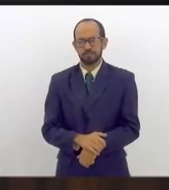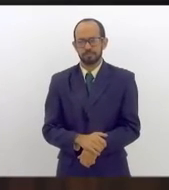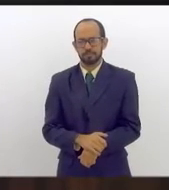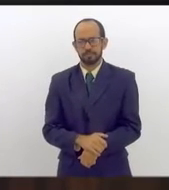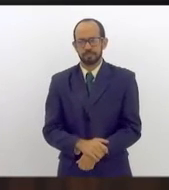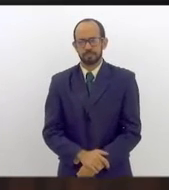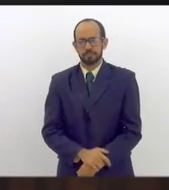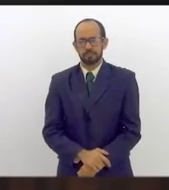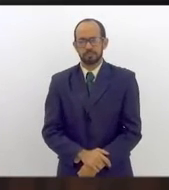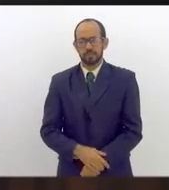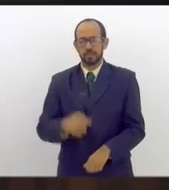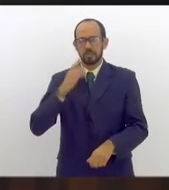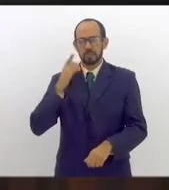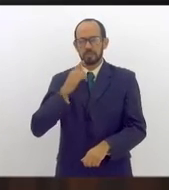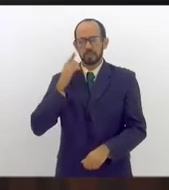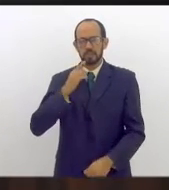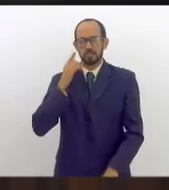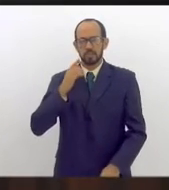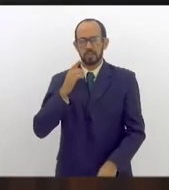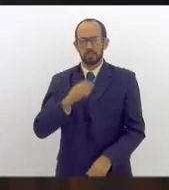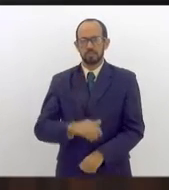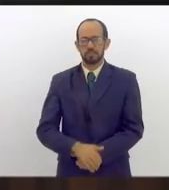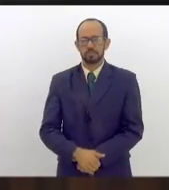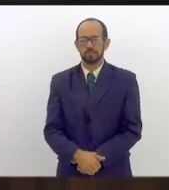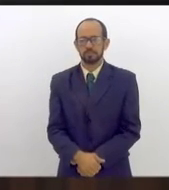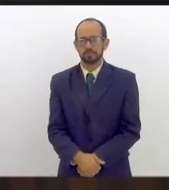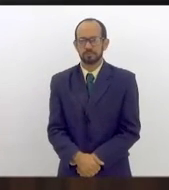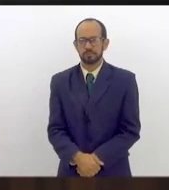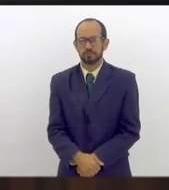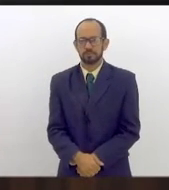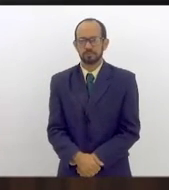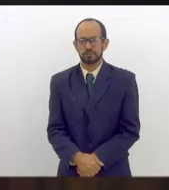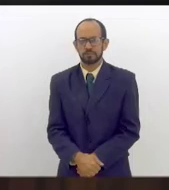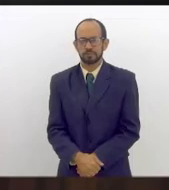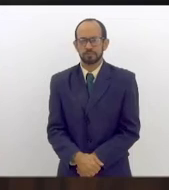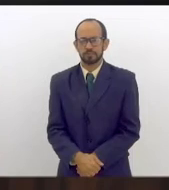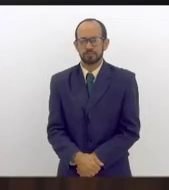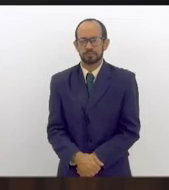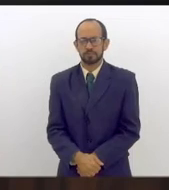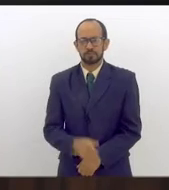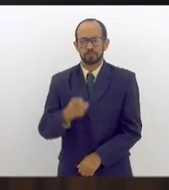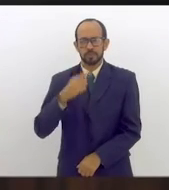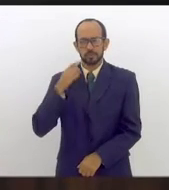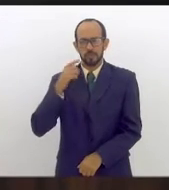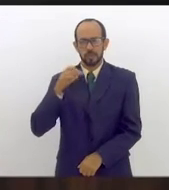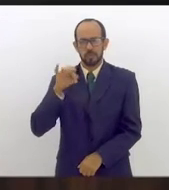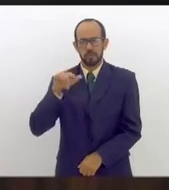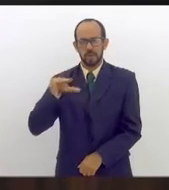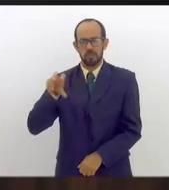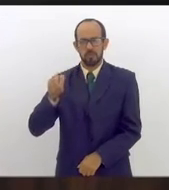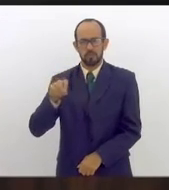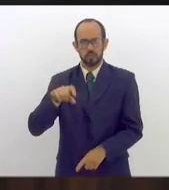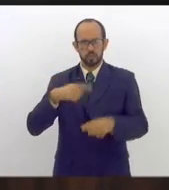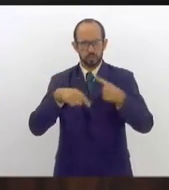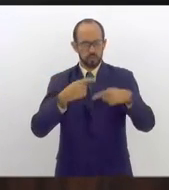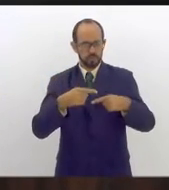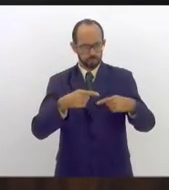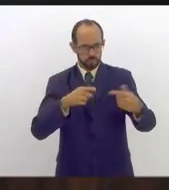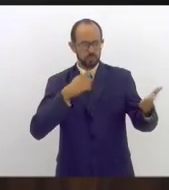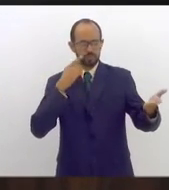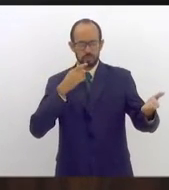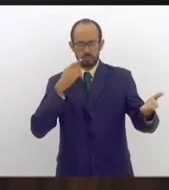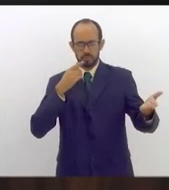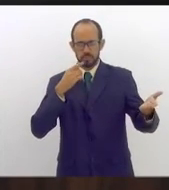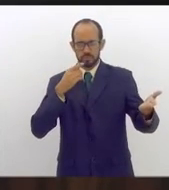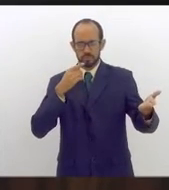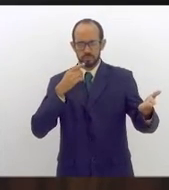importante. Deputado, sempre com esperança. Em questão de ordem, o deputado Flávio Serafim pediu primeiro, logo em seguida. Deputado. Primeiro fui